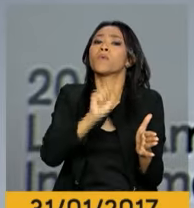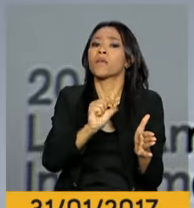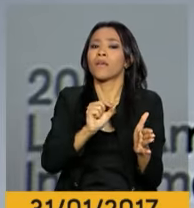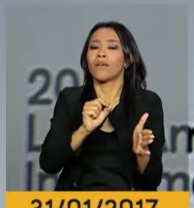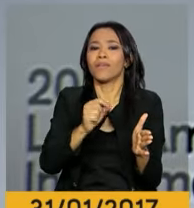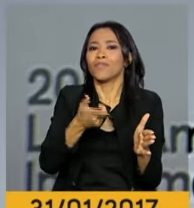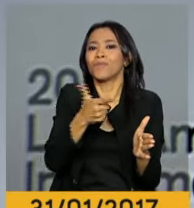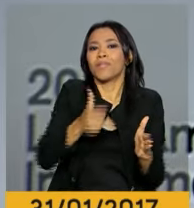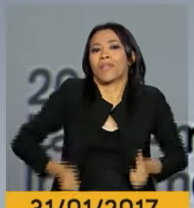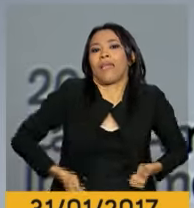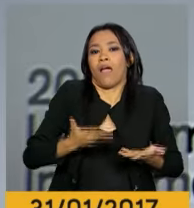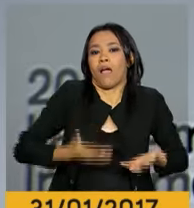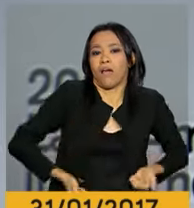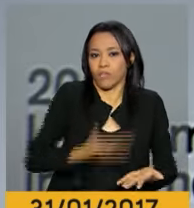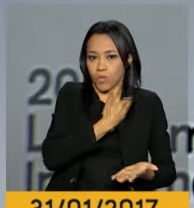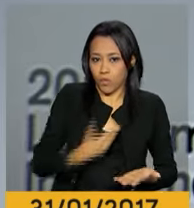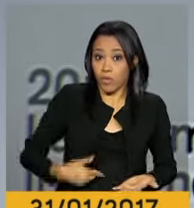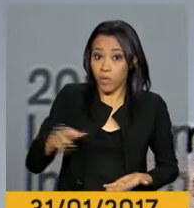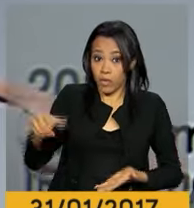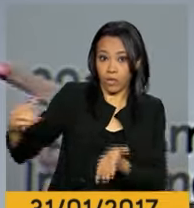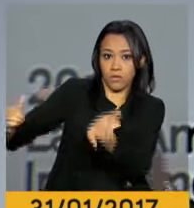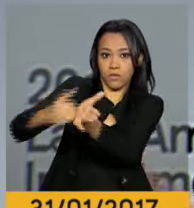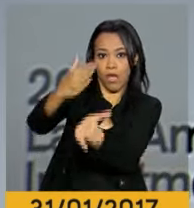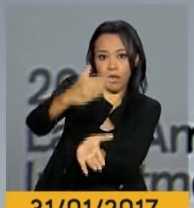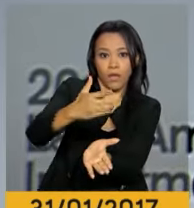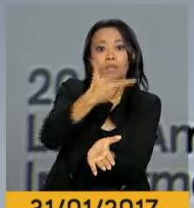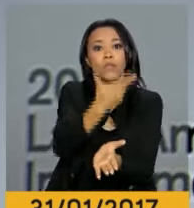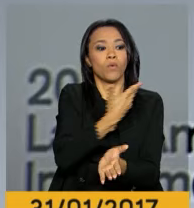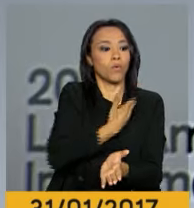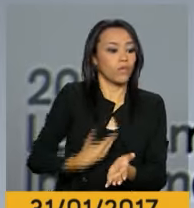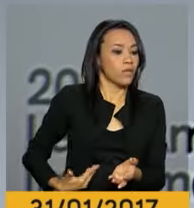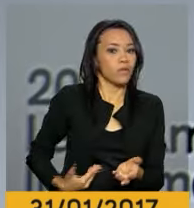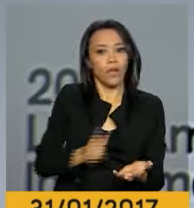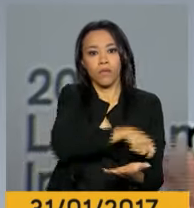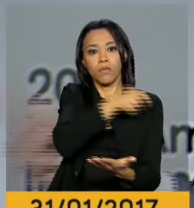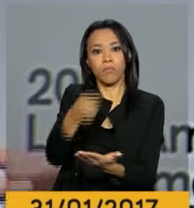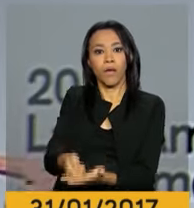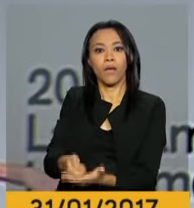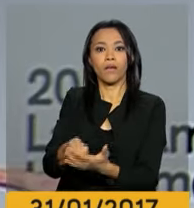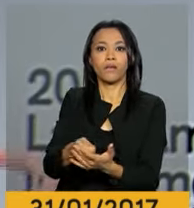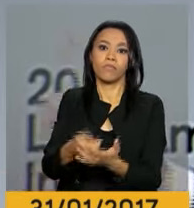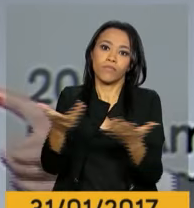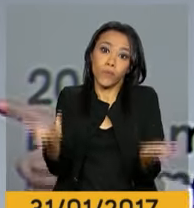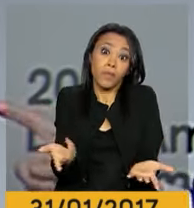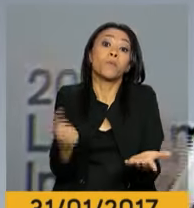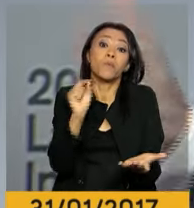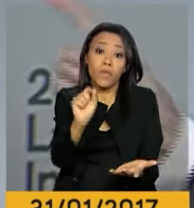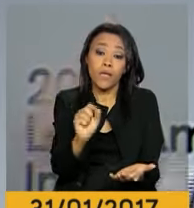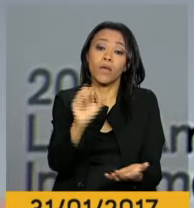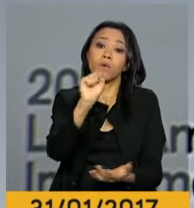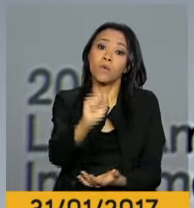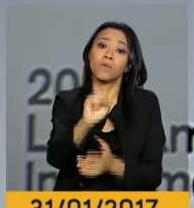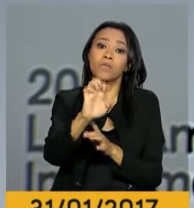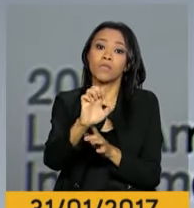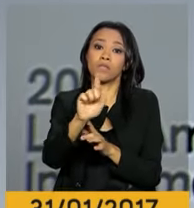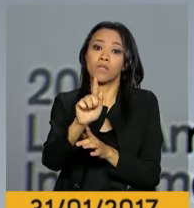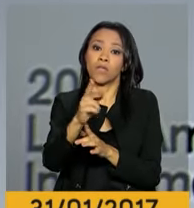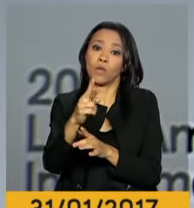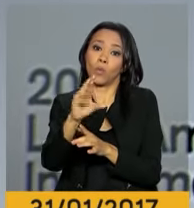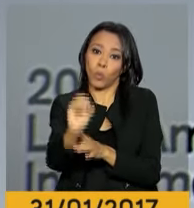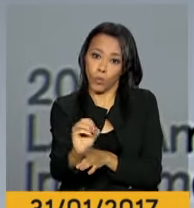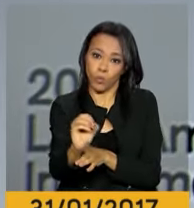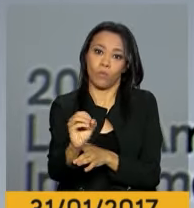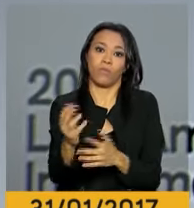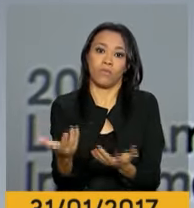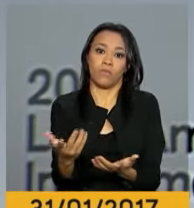não gera gastos pro estado que quando o sujeito sai ele vai pleitear o seguro desemprego isso foi feito foi aprovado foi executado não é